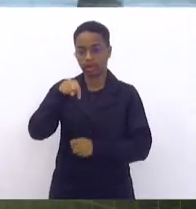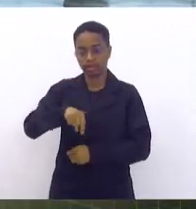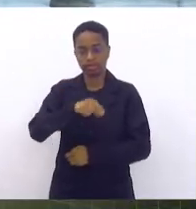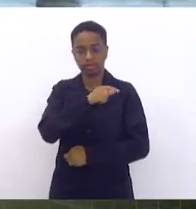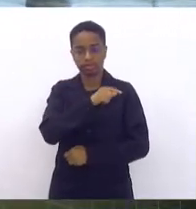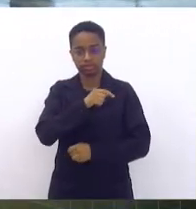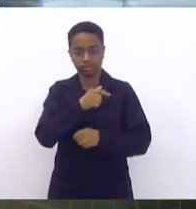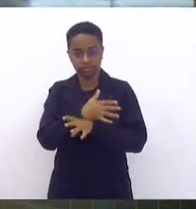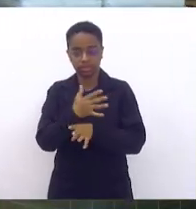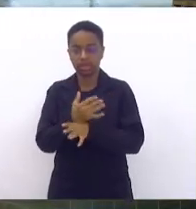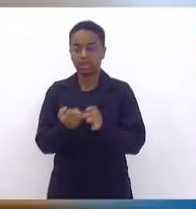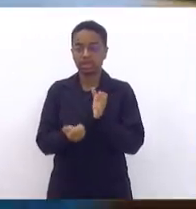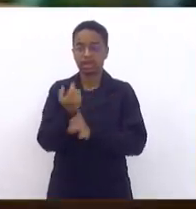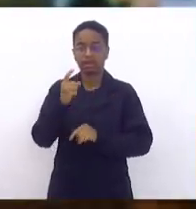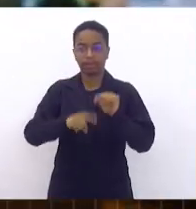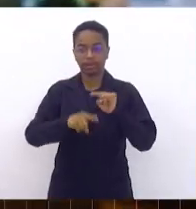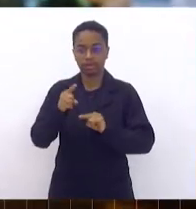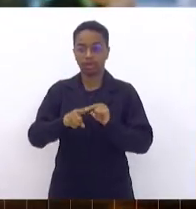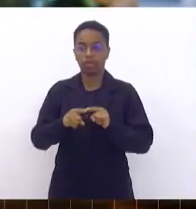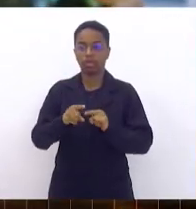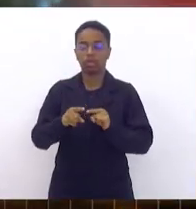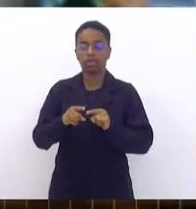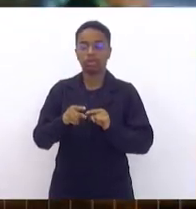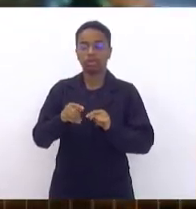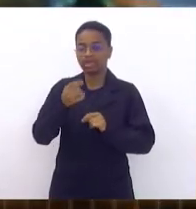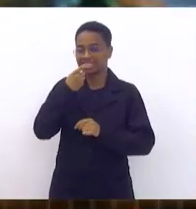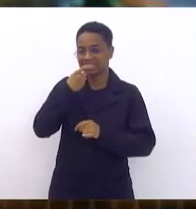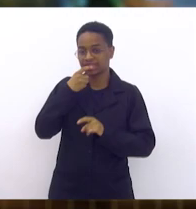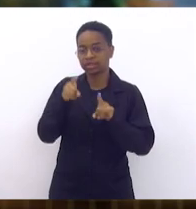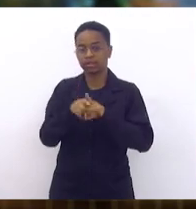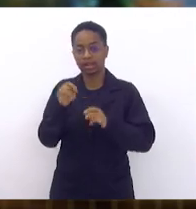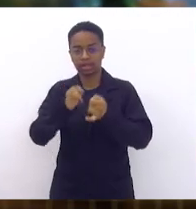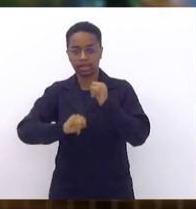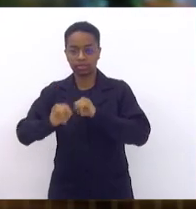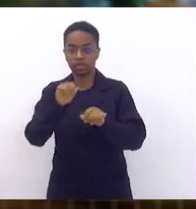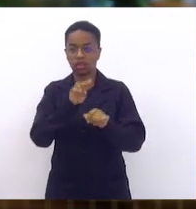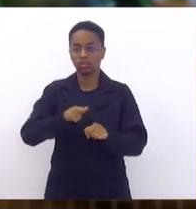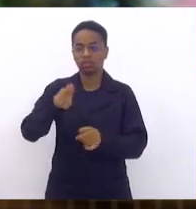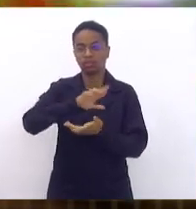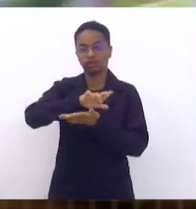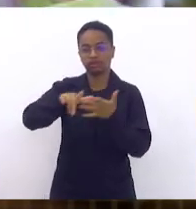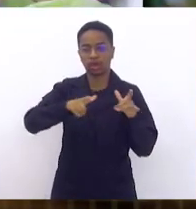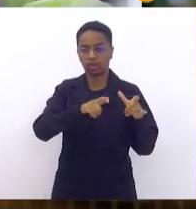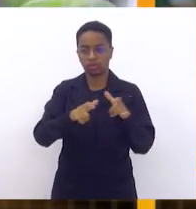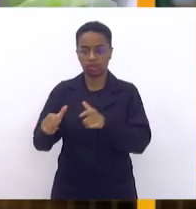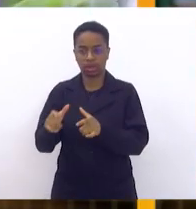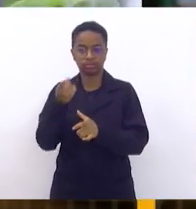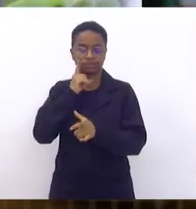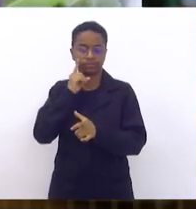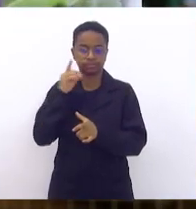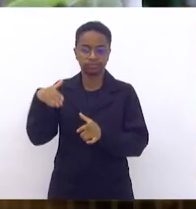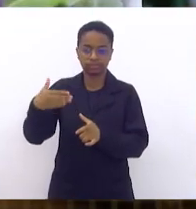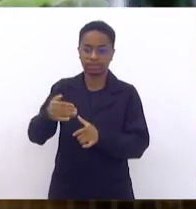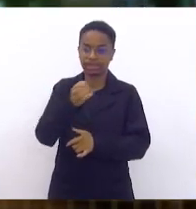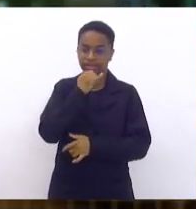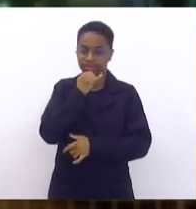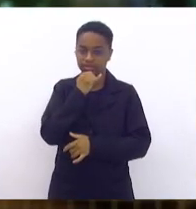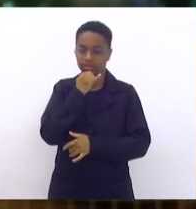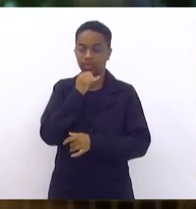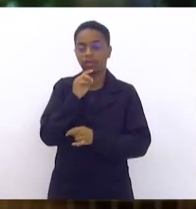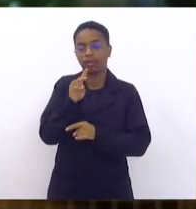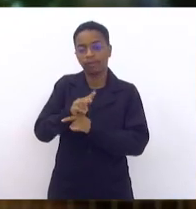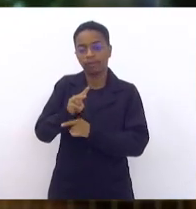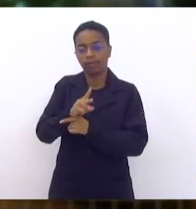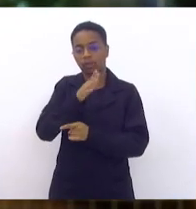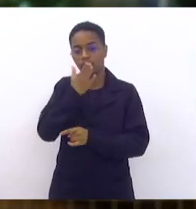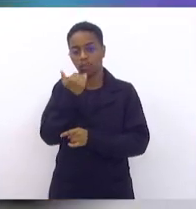a matéria-prima de produtos químicos e do plástico utilizado nas imagens diversas aplicações na sua rotina como na conservação de